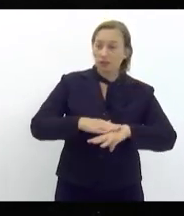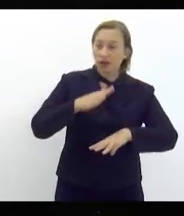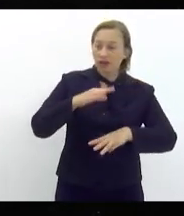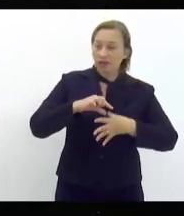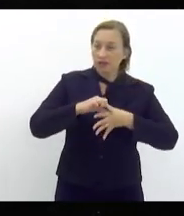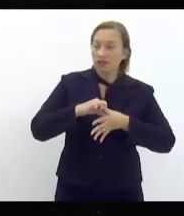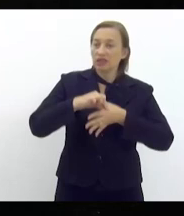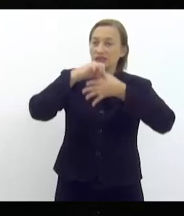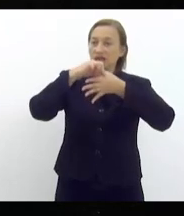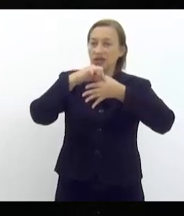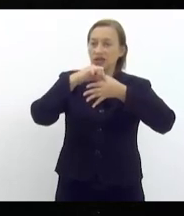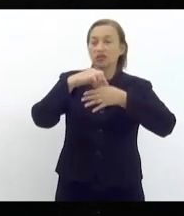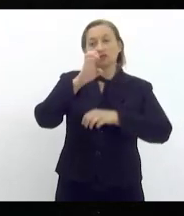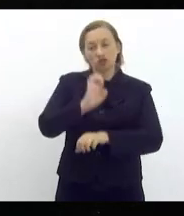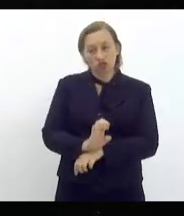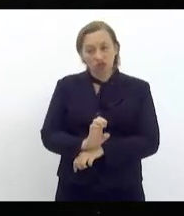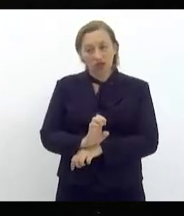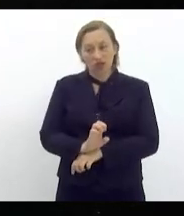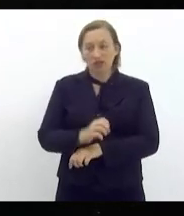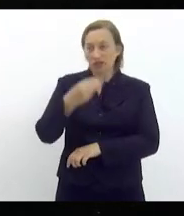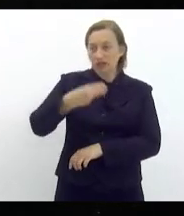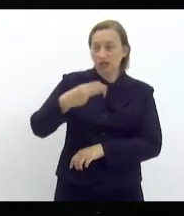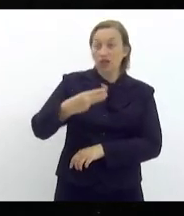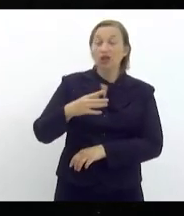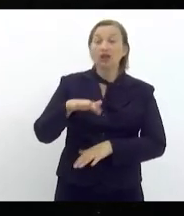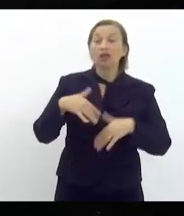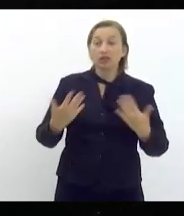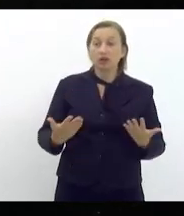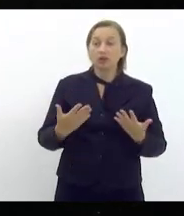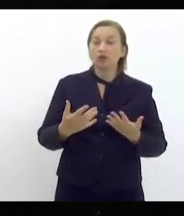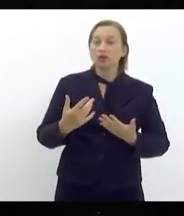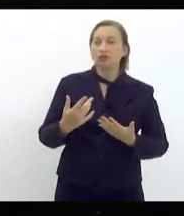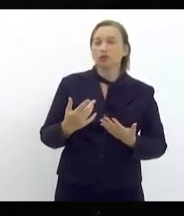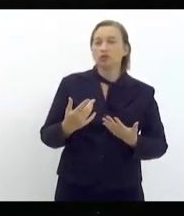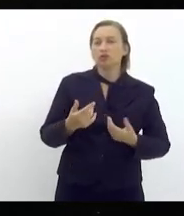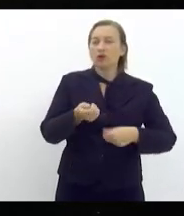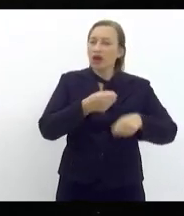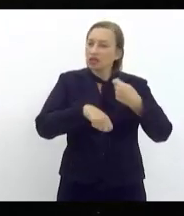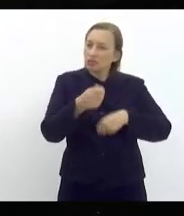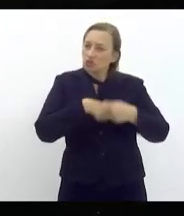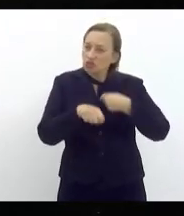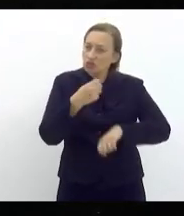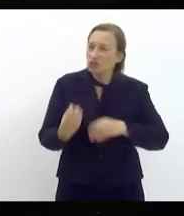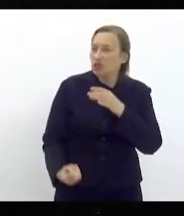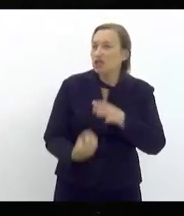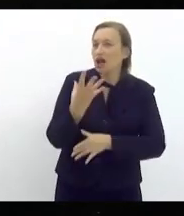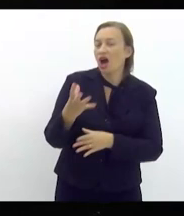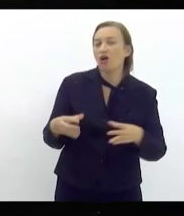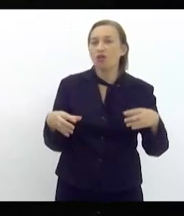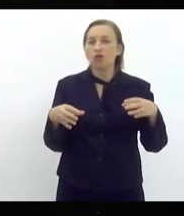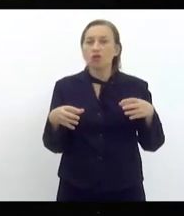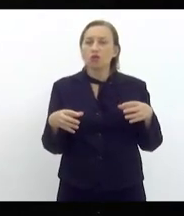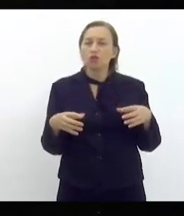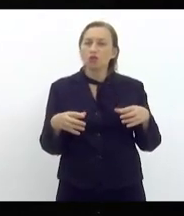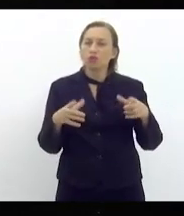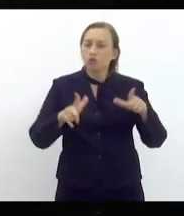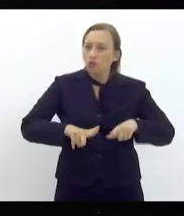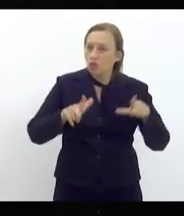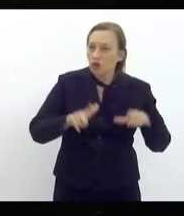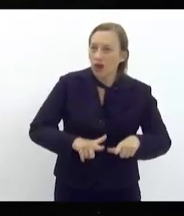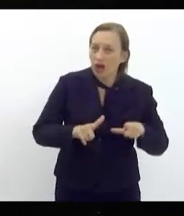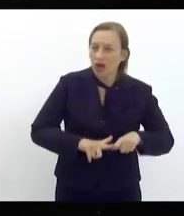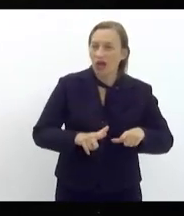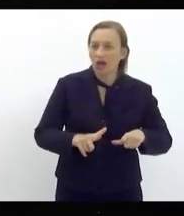Estado. Então, acho que, sobre o seu comando, nós poderemos construir um ambiente propício